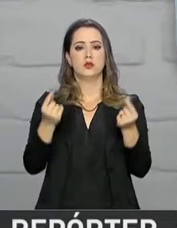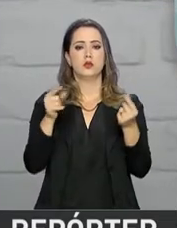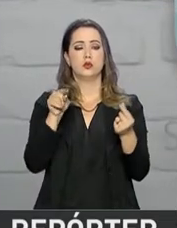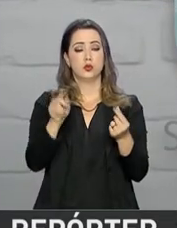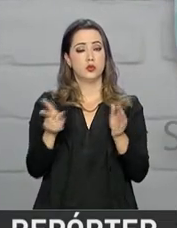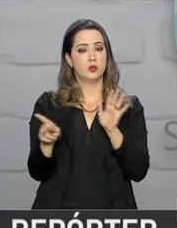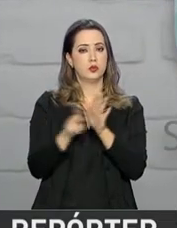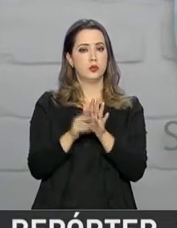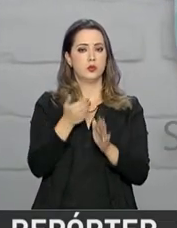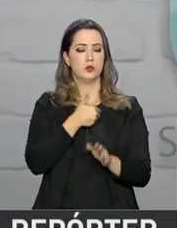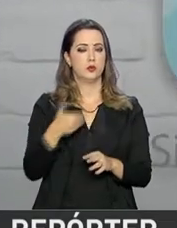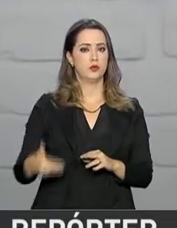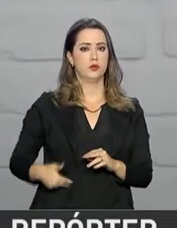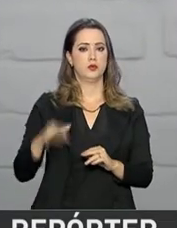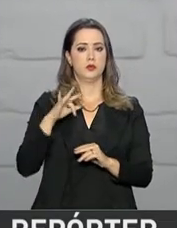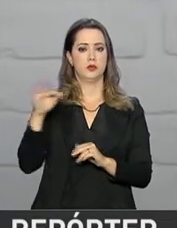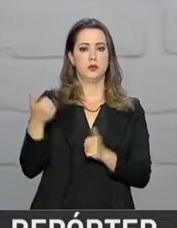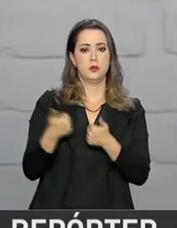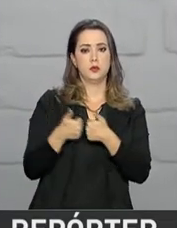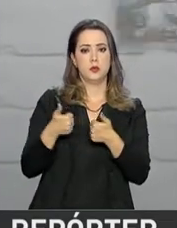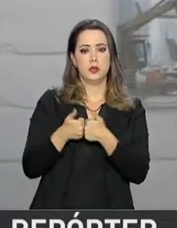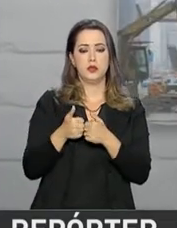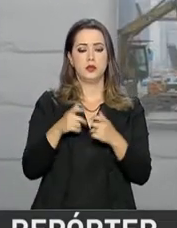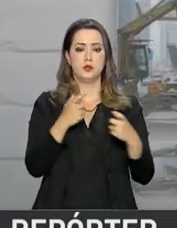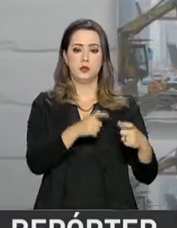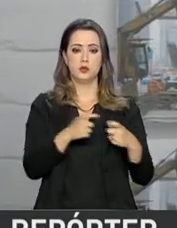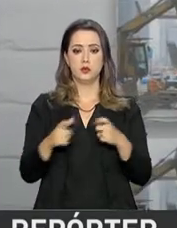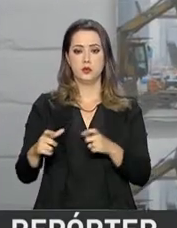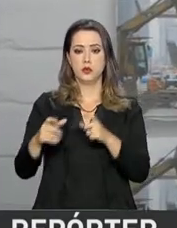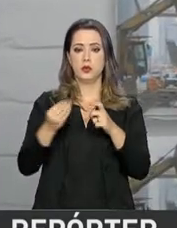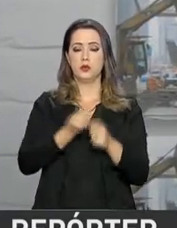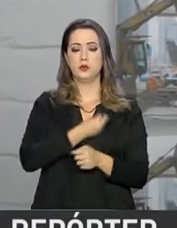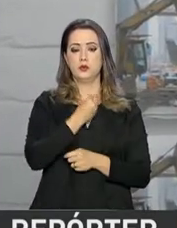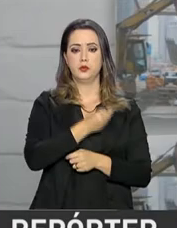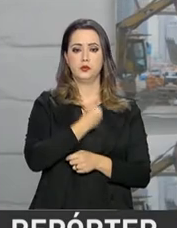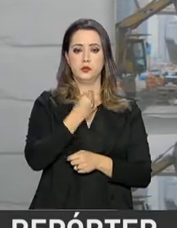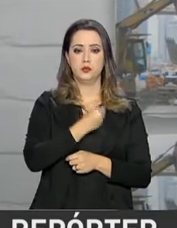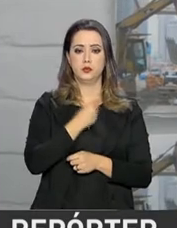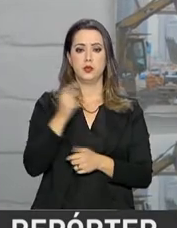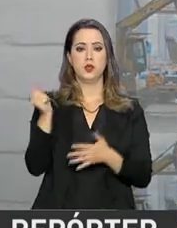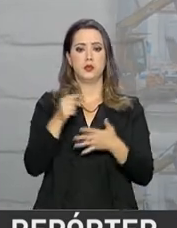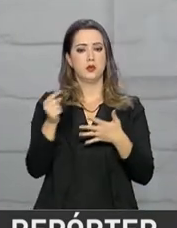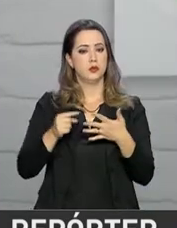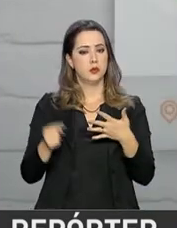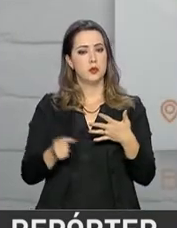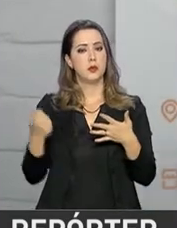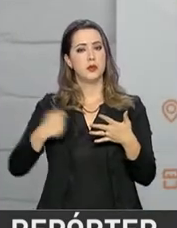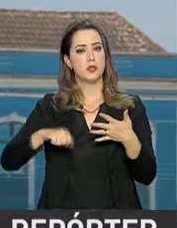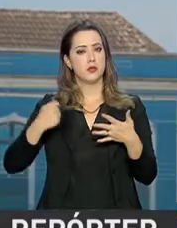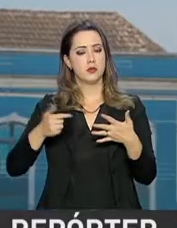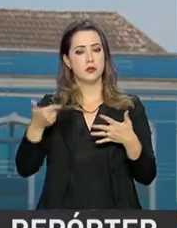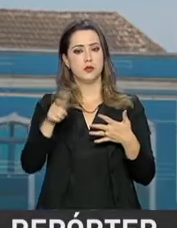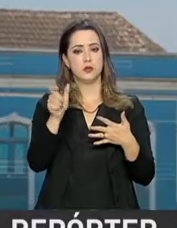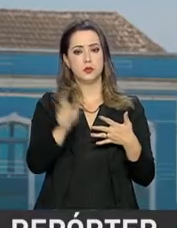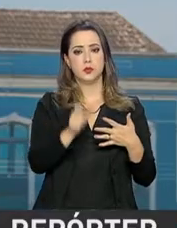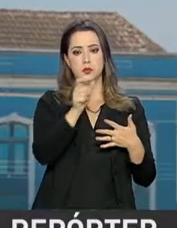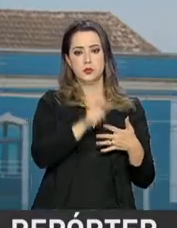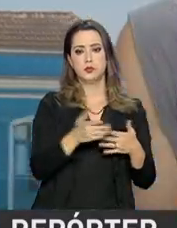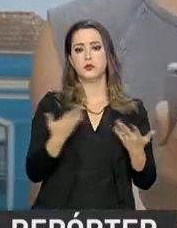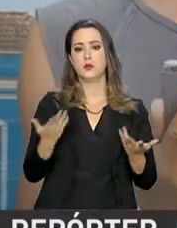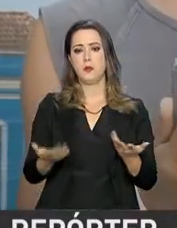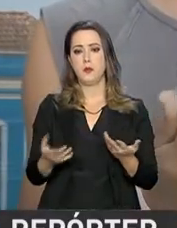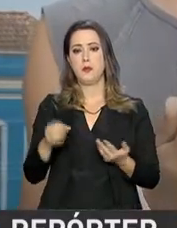recursos públicos federais próximos à sua região e as necessidades já indicadas por outros participantes a plataforma